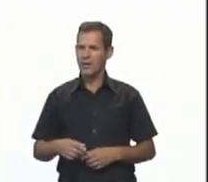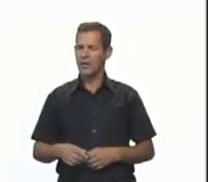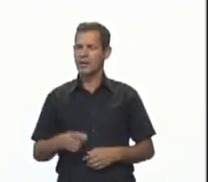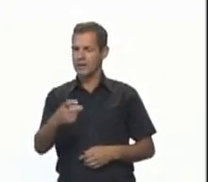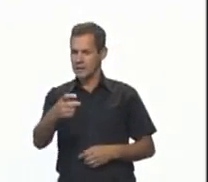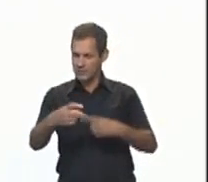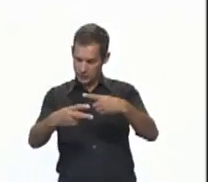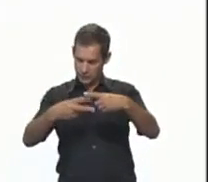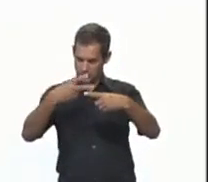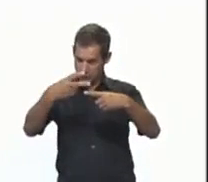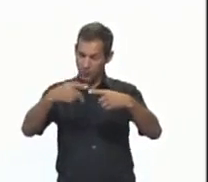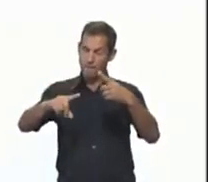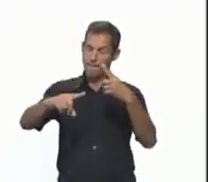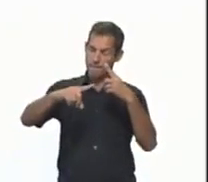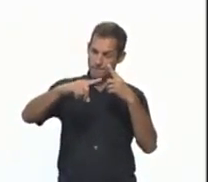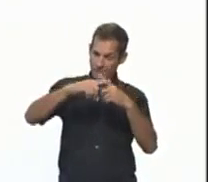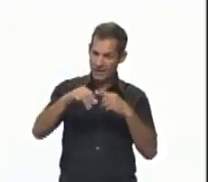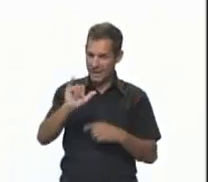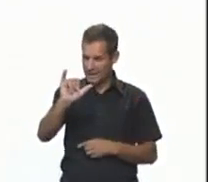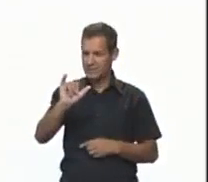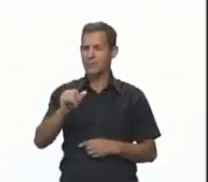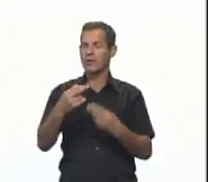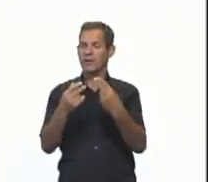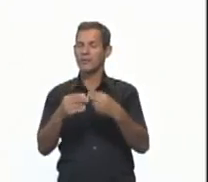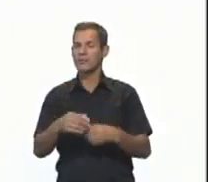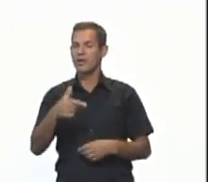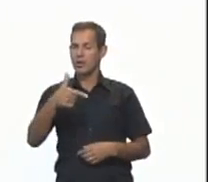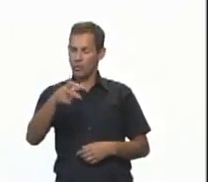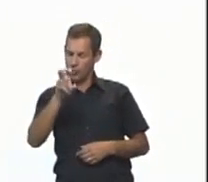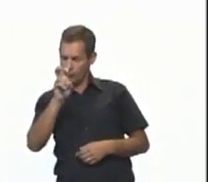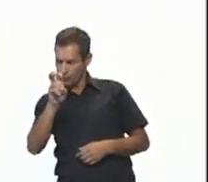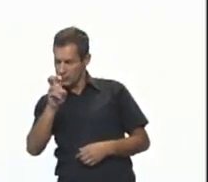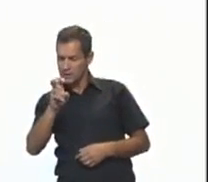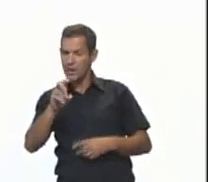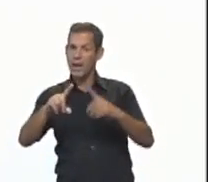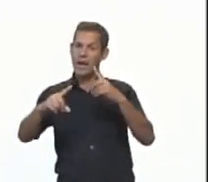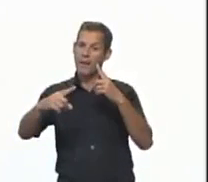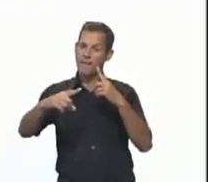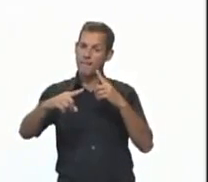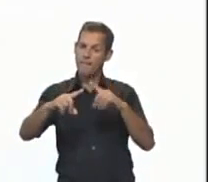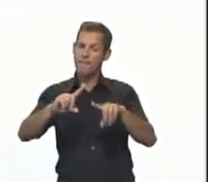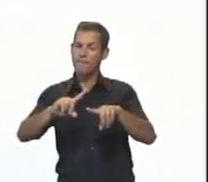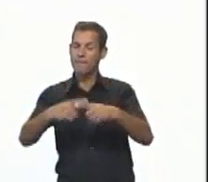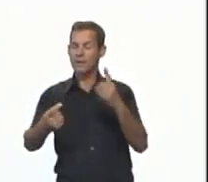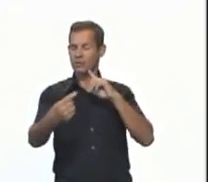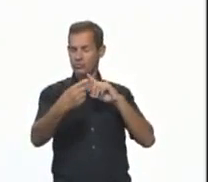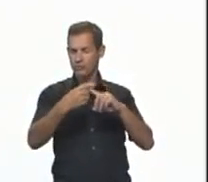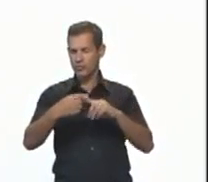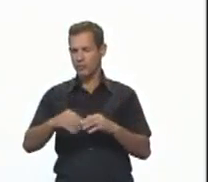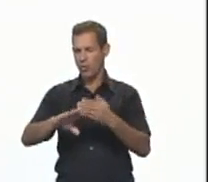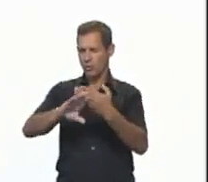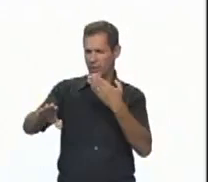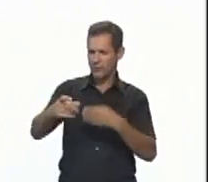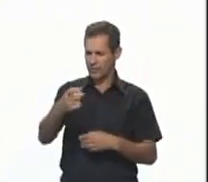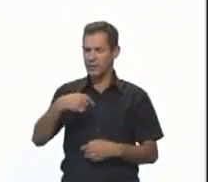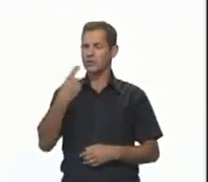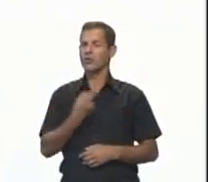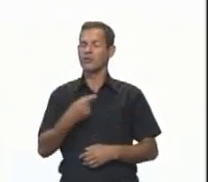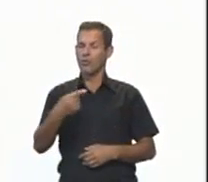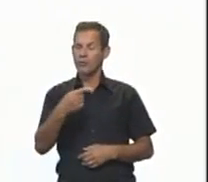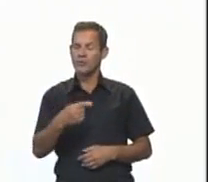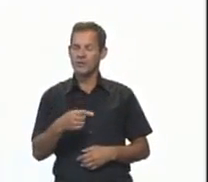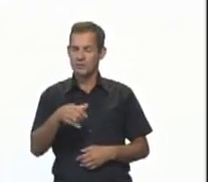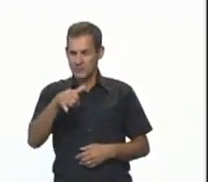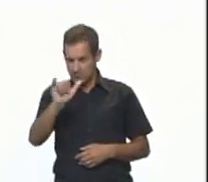ao quadrado mais y é igual a 25. Mas o objetivo não é isolar o x? Então, nós vamos diminuir